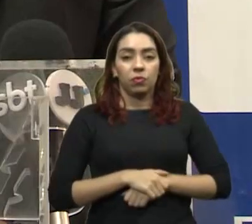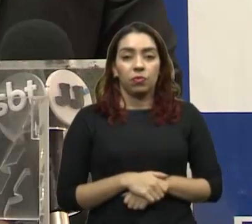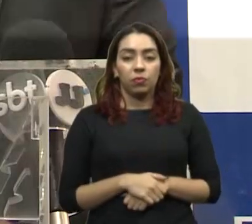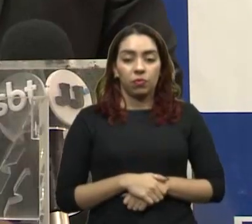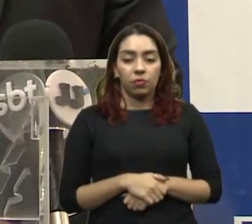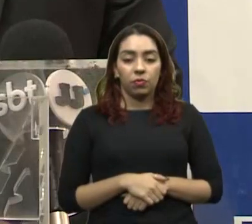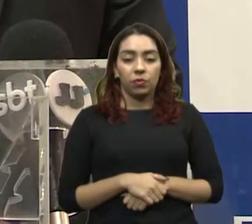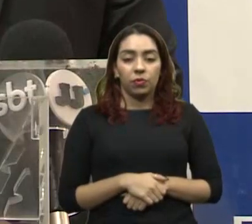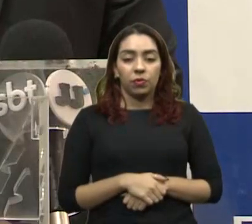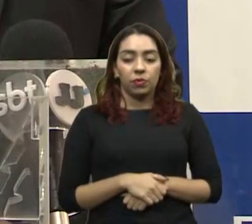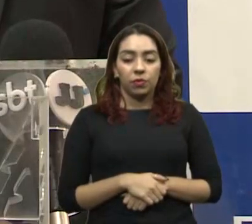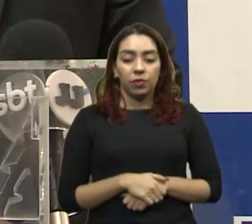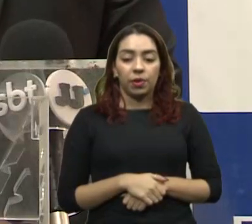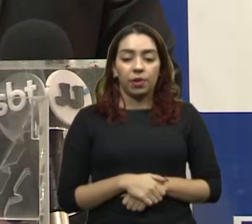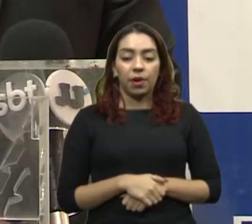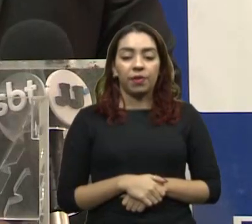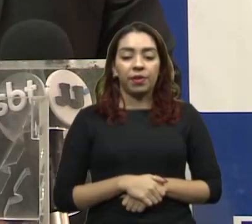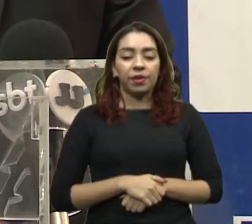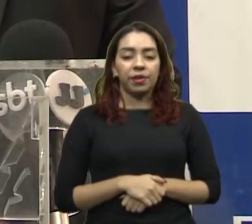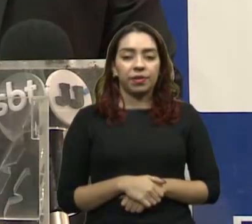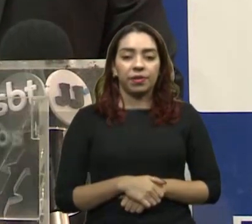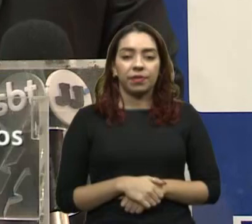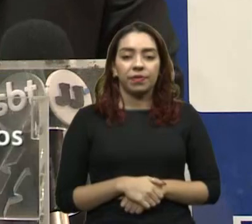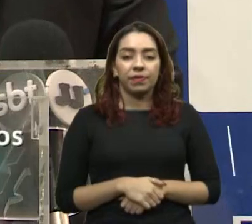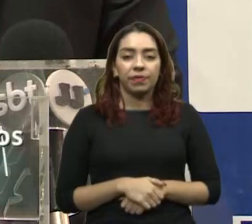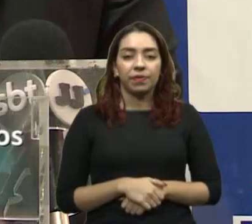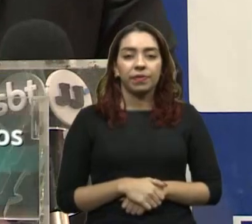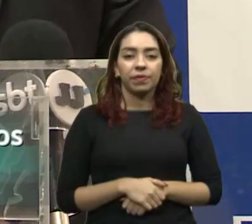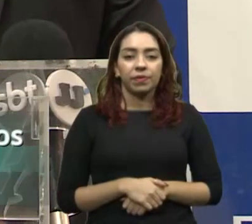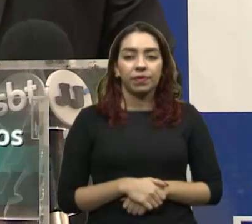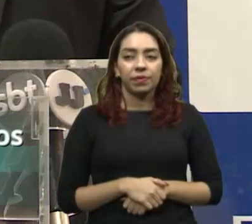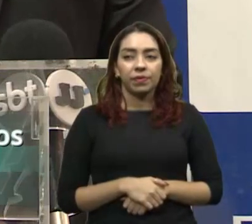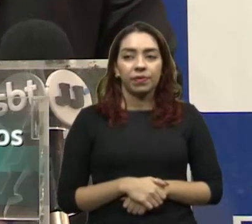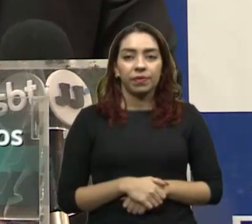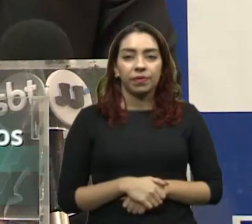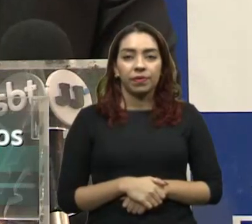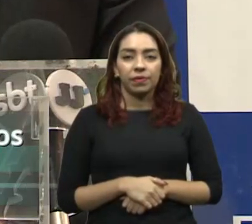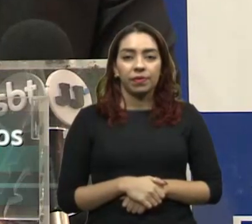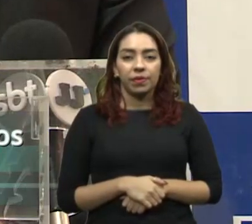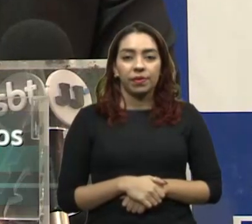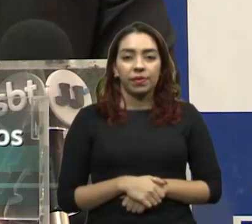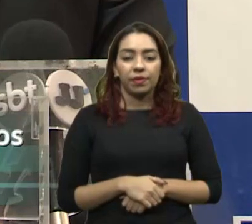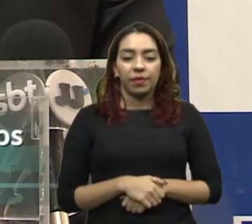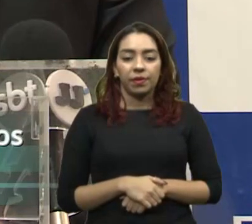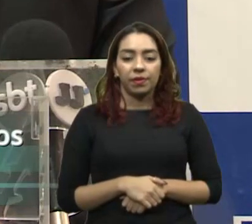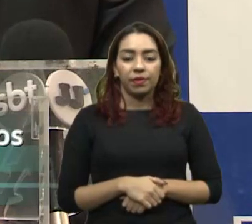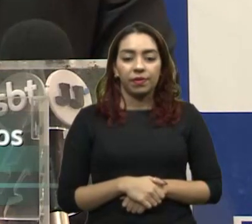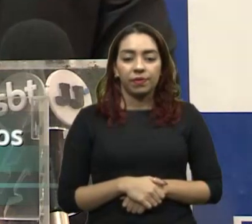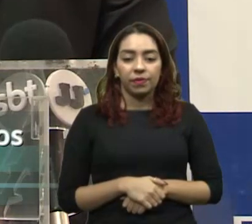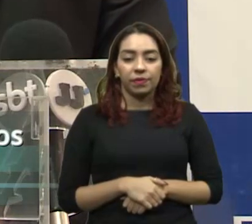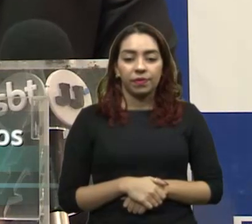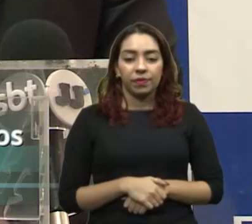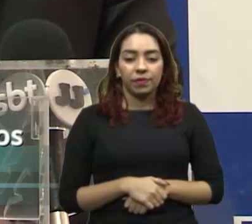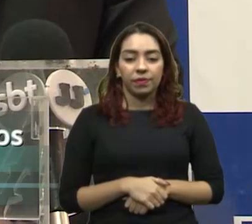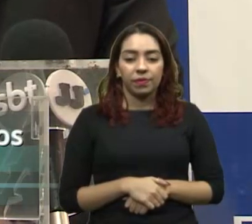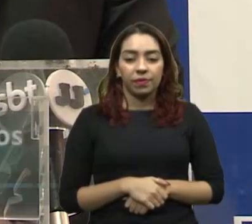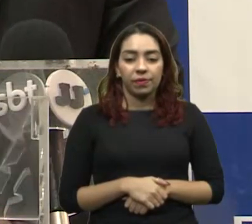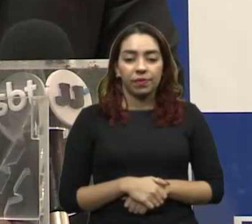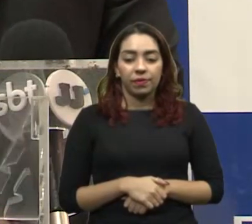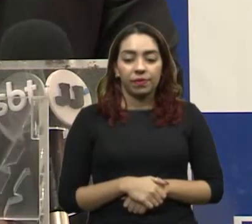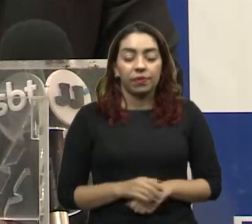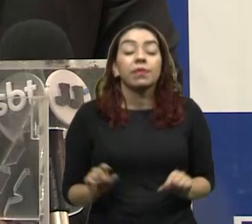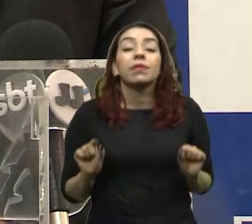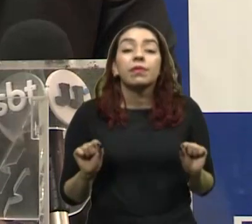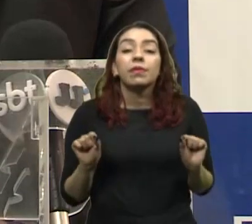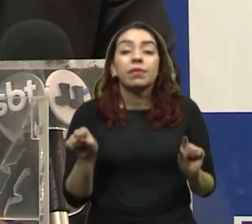a presidência do desembargador Inácio, eu como vice e como corregedor, nós nos debruçamos